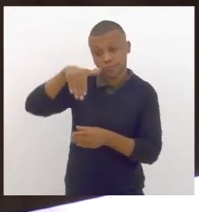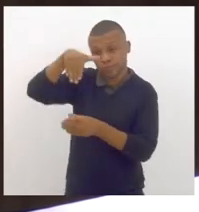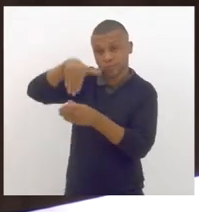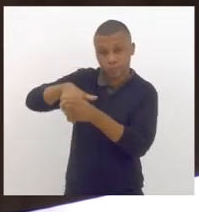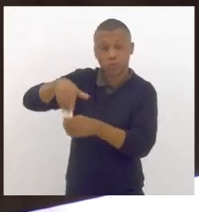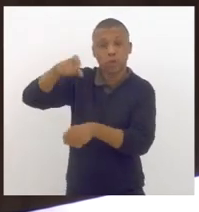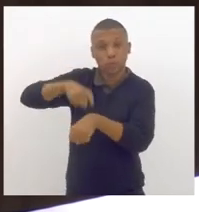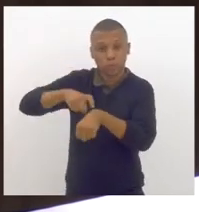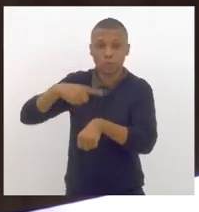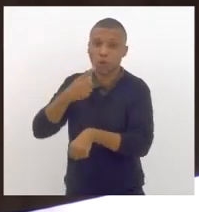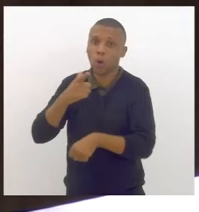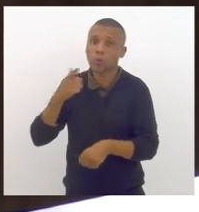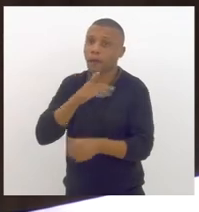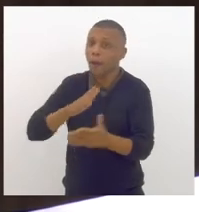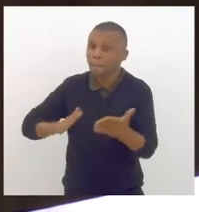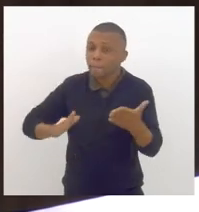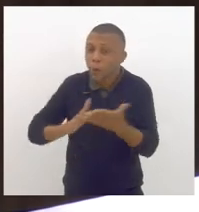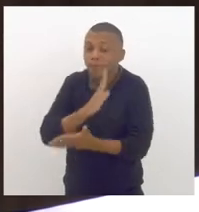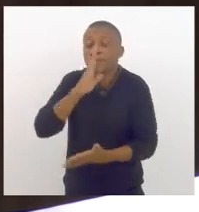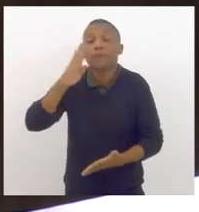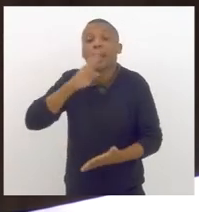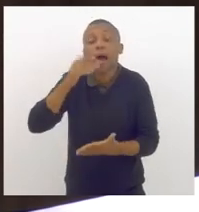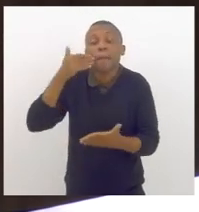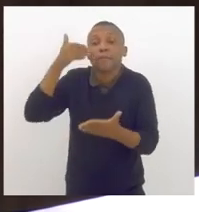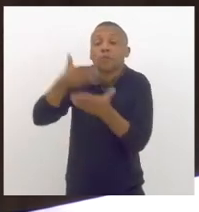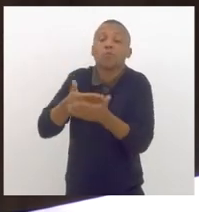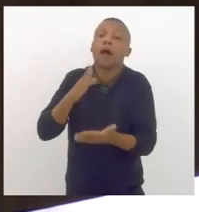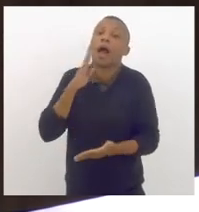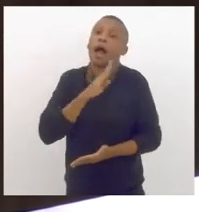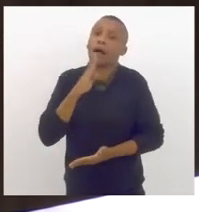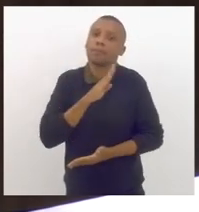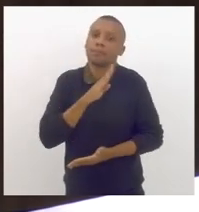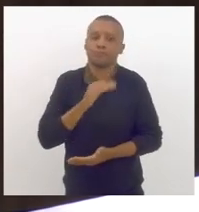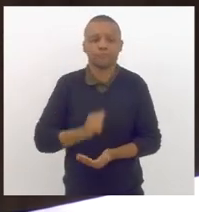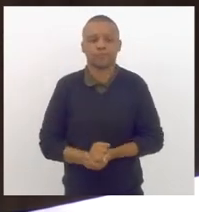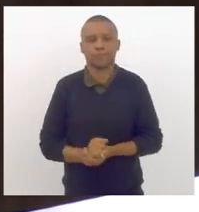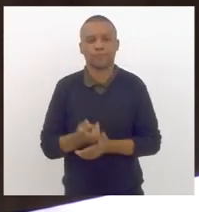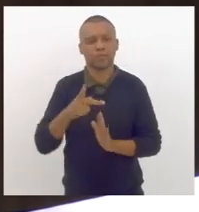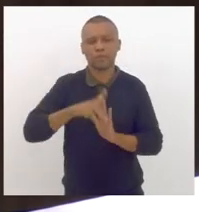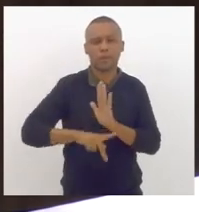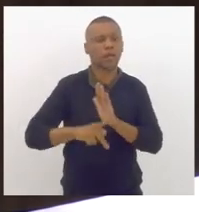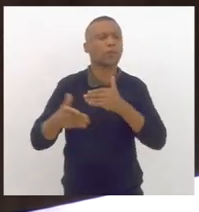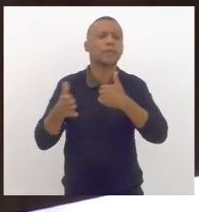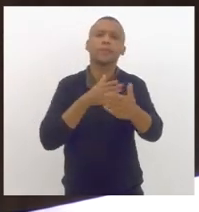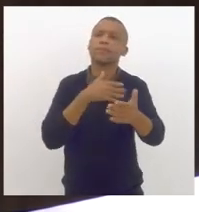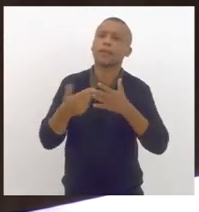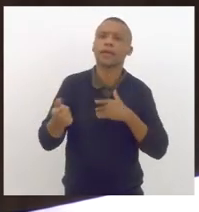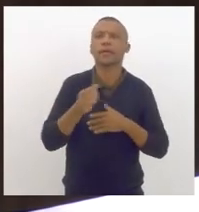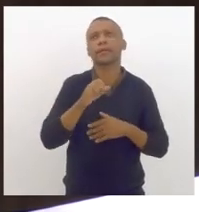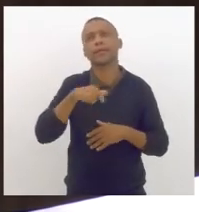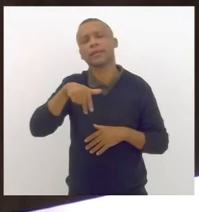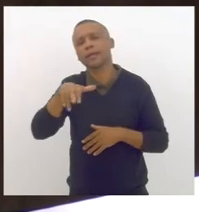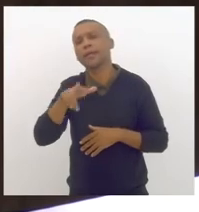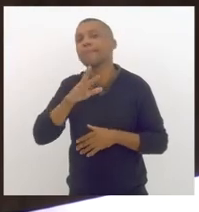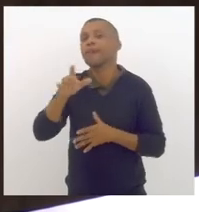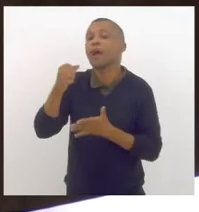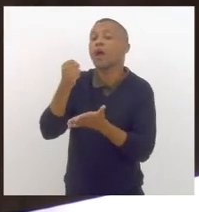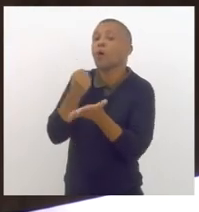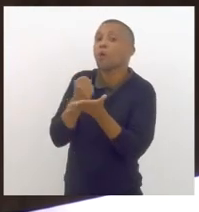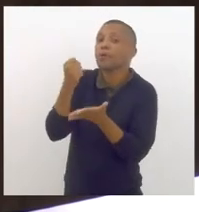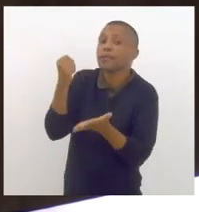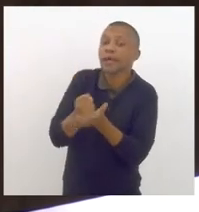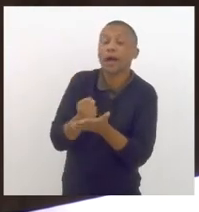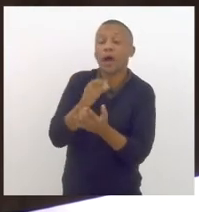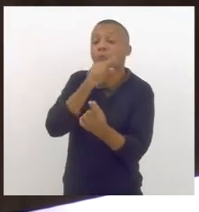possamos aprovar o mais breve possível esse projeto. Independente de quem vai contratar quem, não é